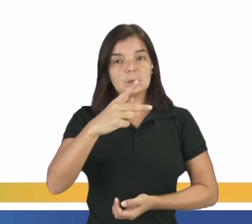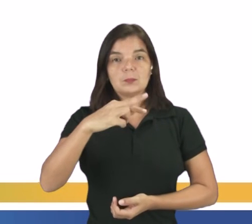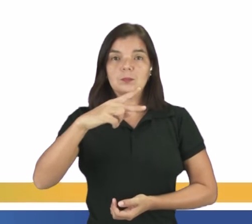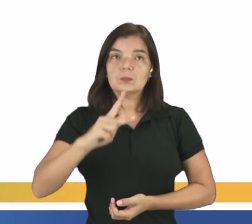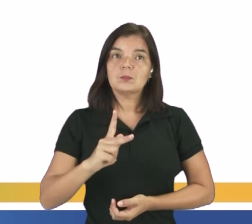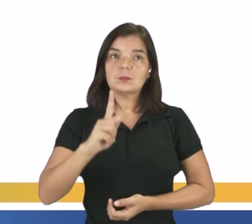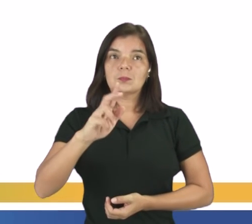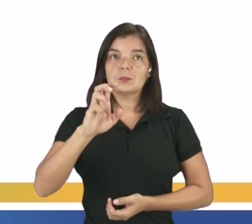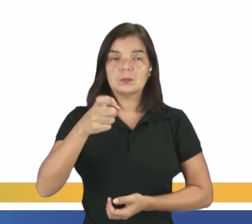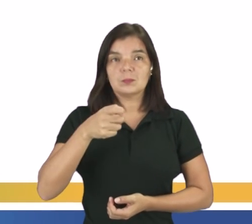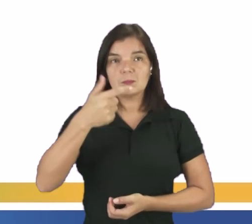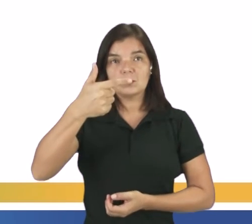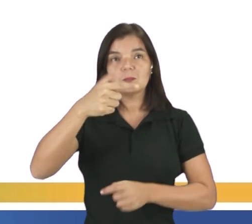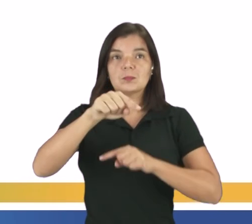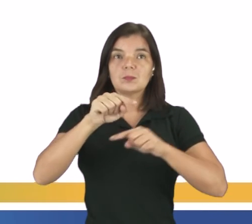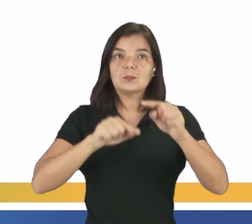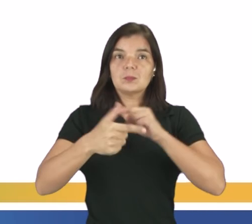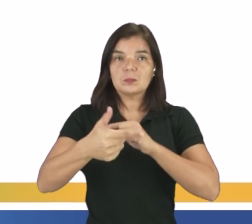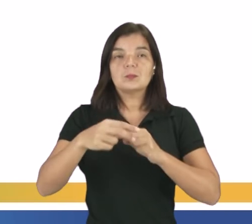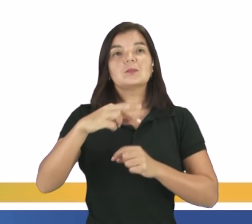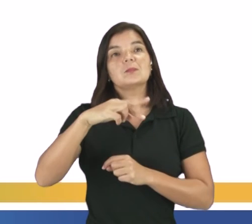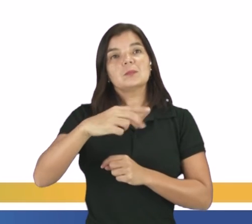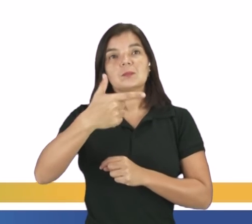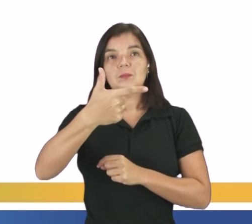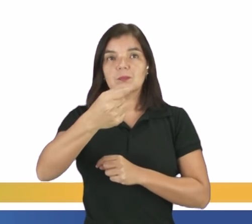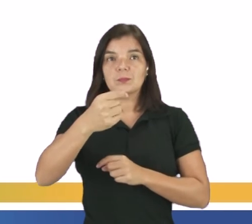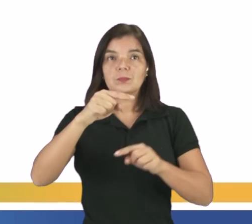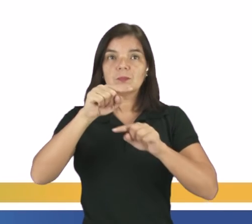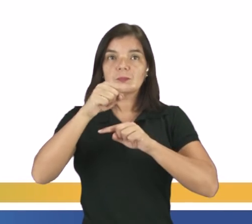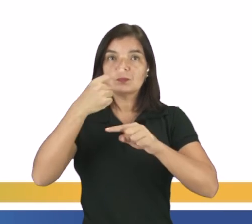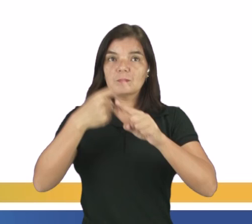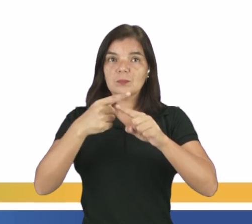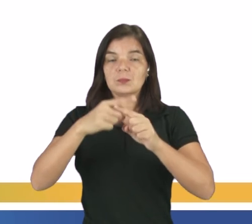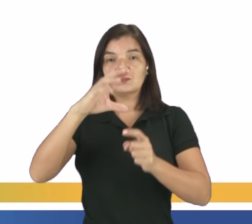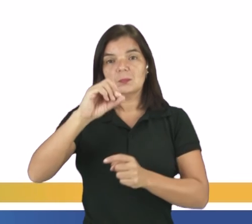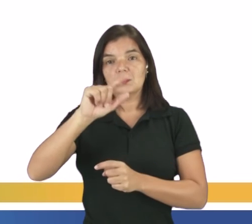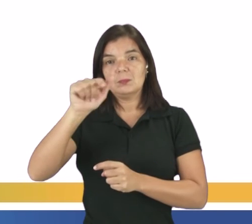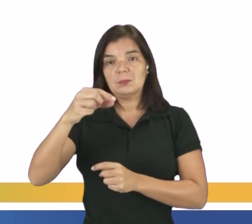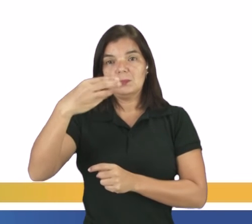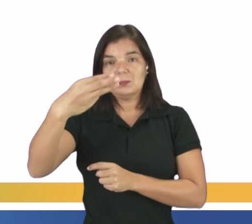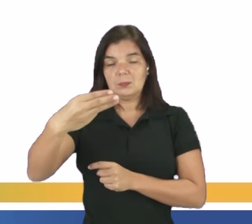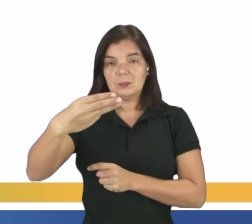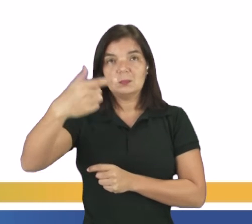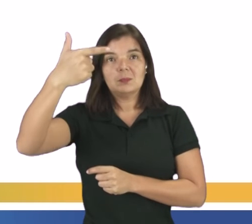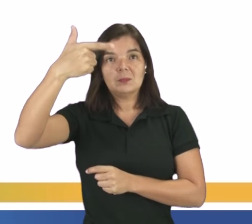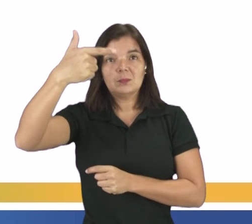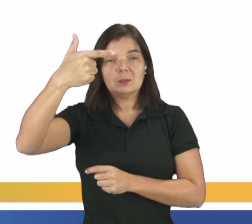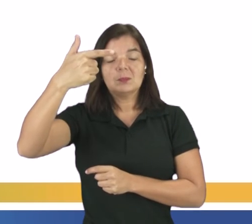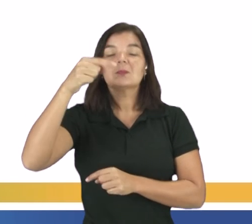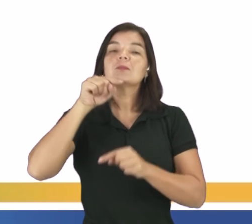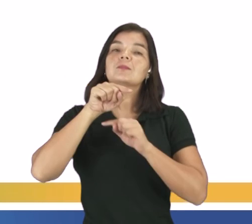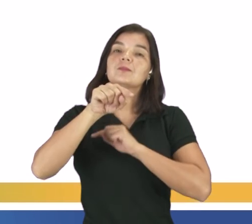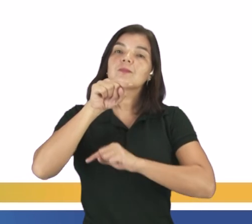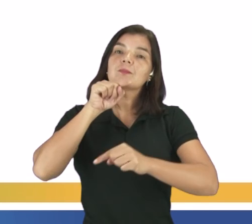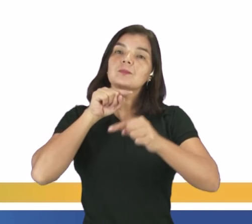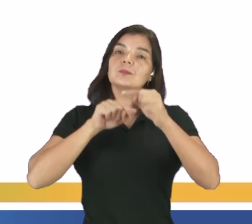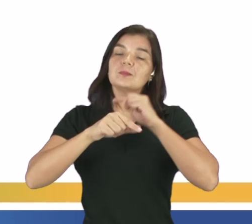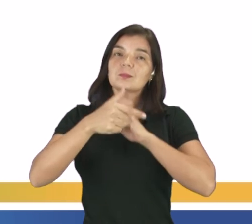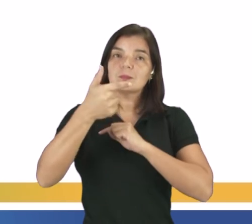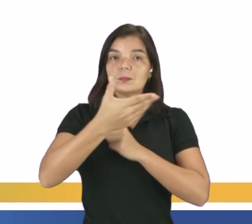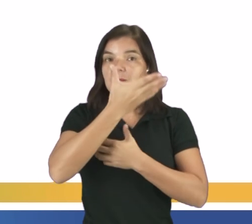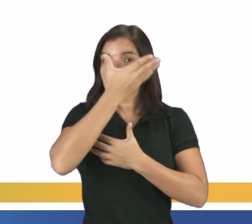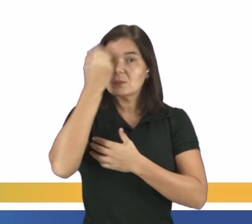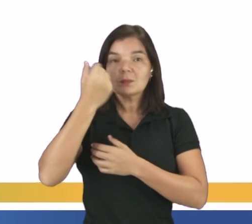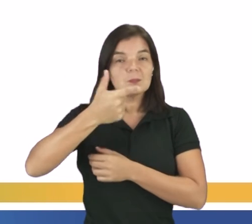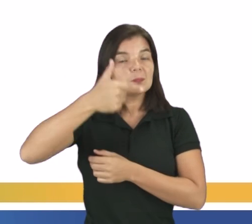a kx² sobre 2, EP é igual a 20 vezes 0,3 ao quadrado, não pode